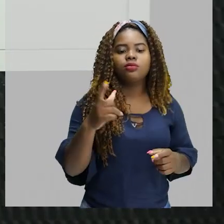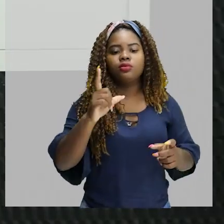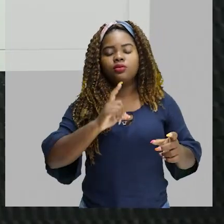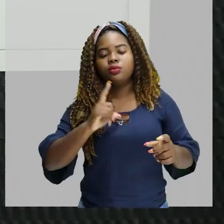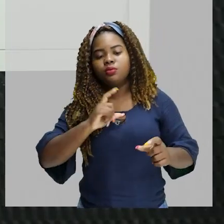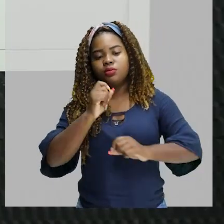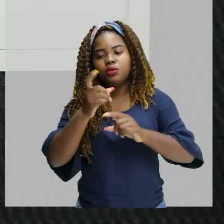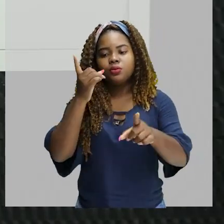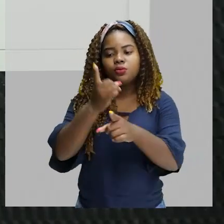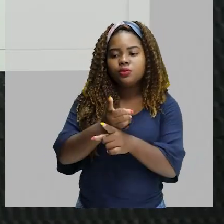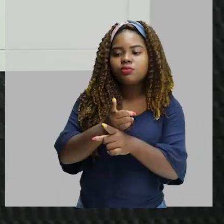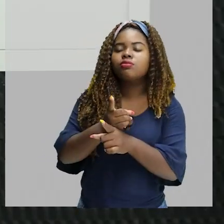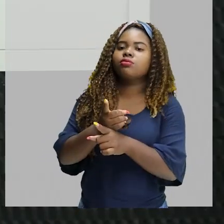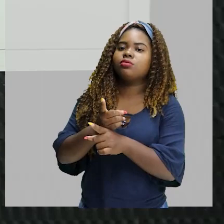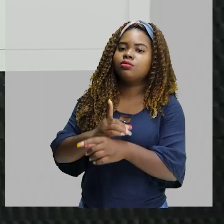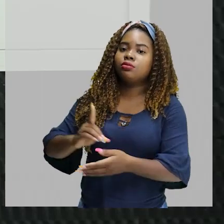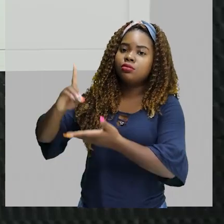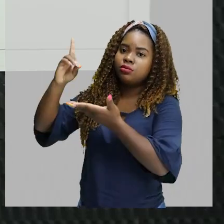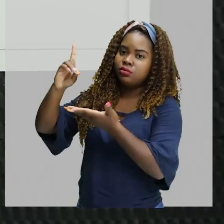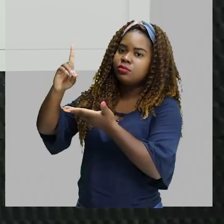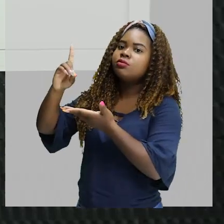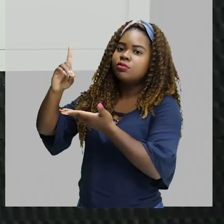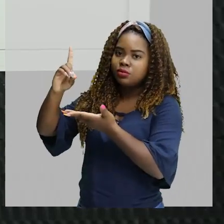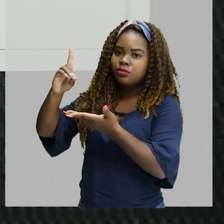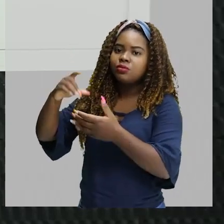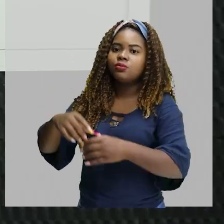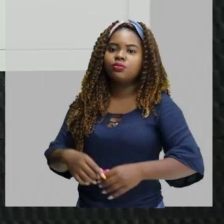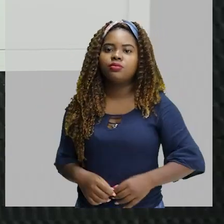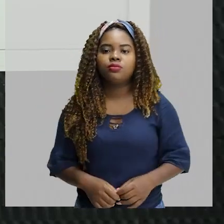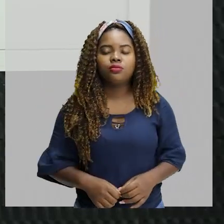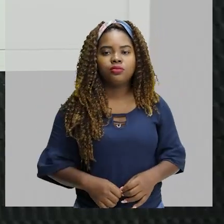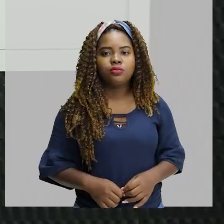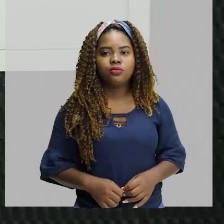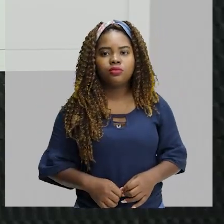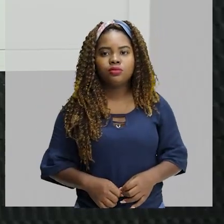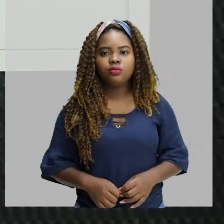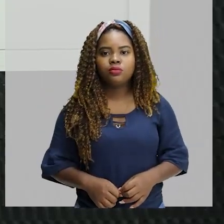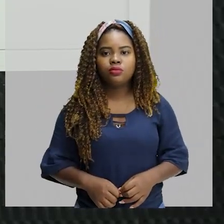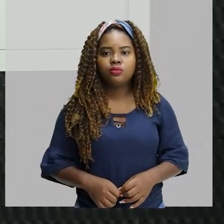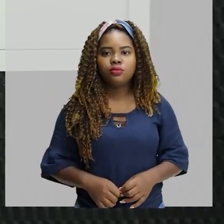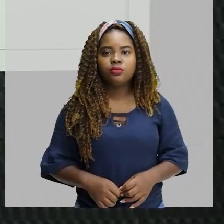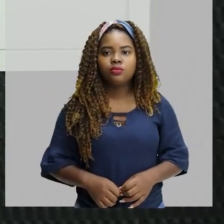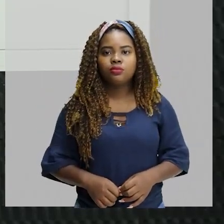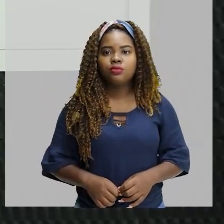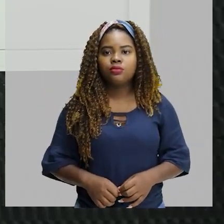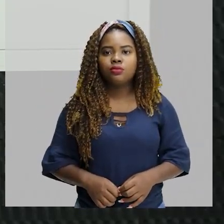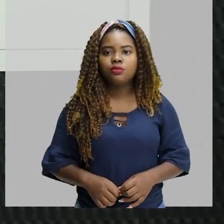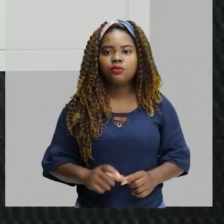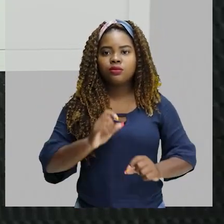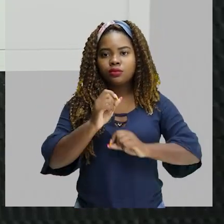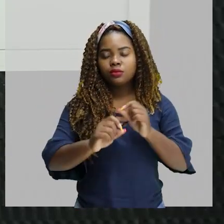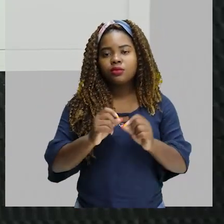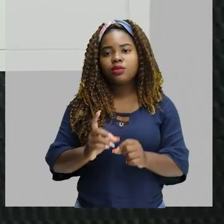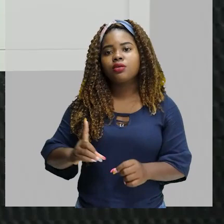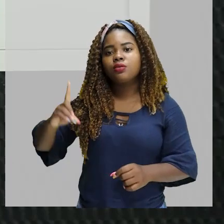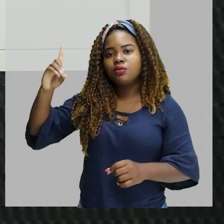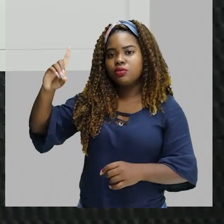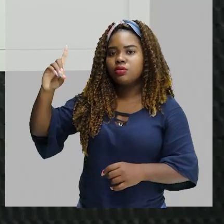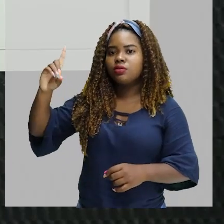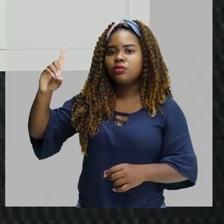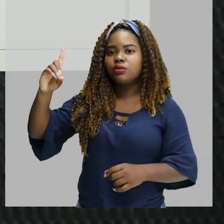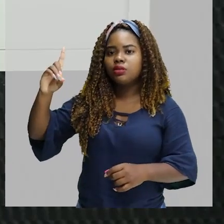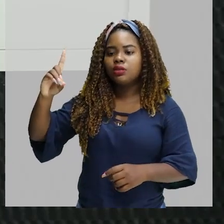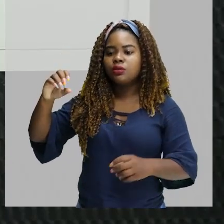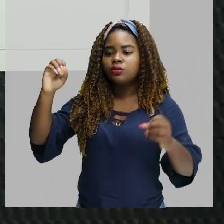A presença do nosso Deus, que é nosso Criador,